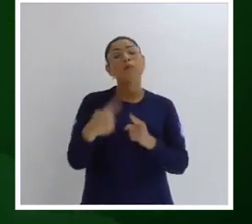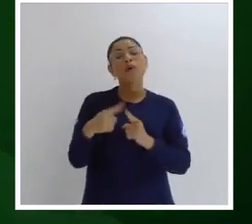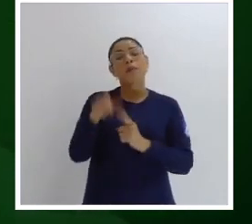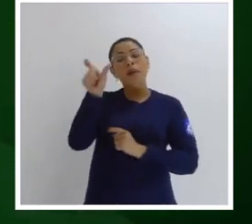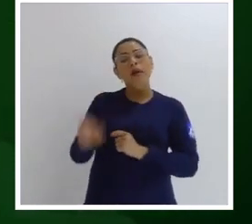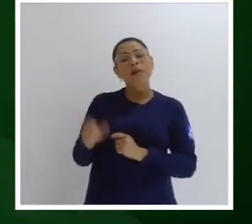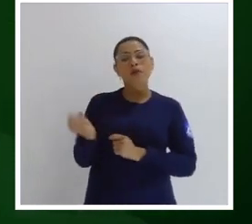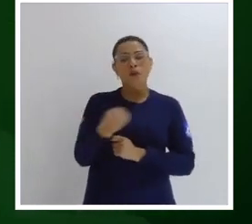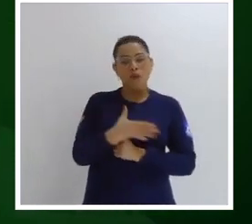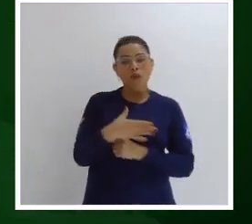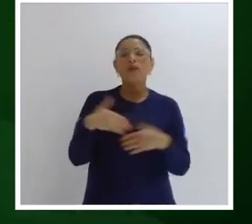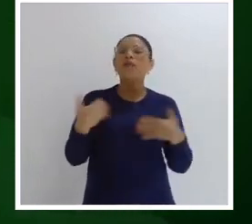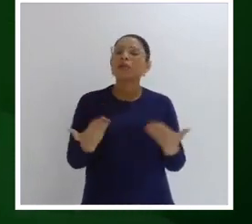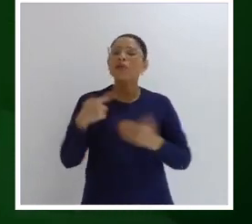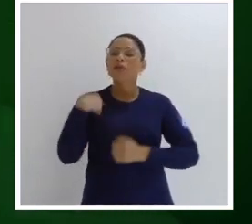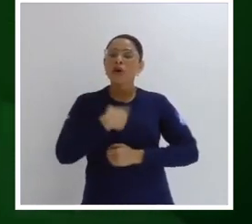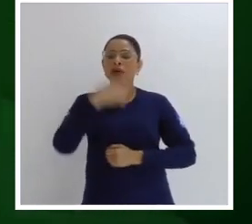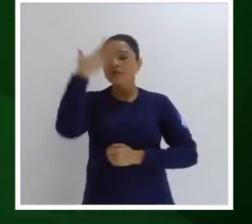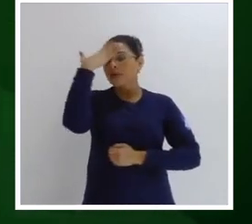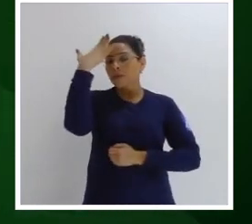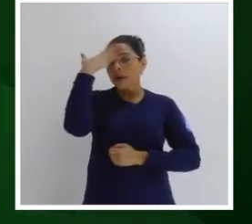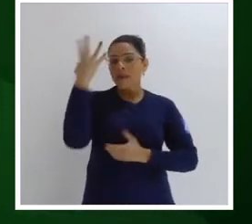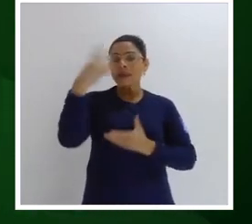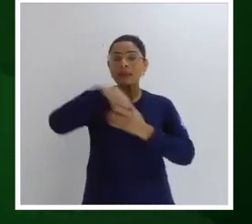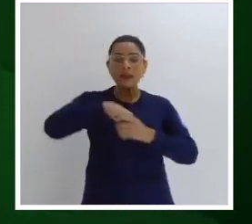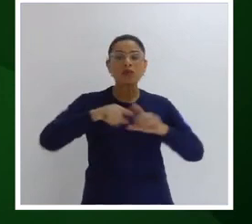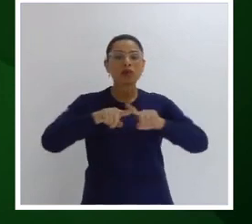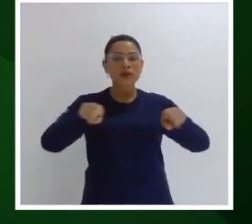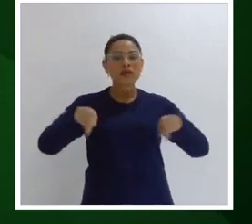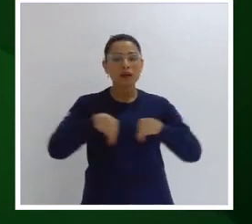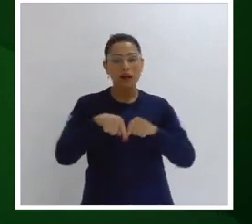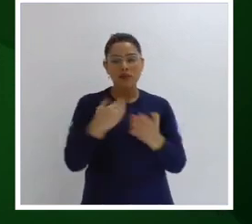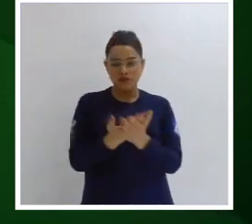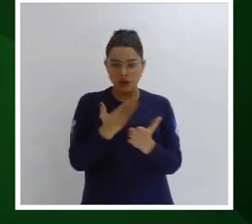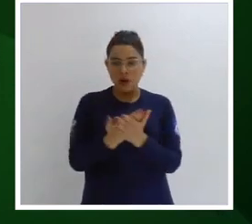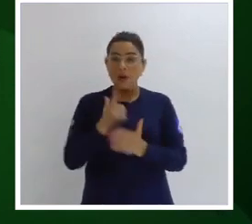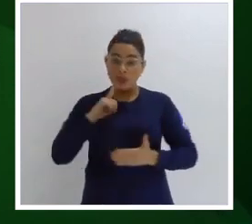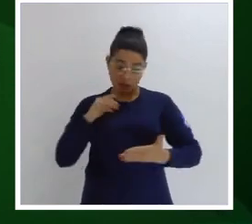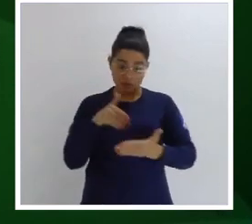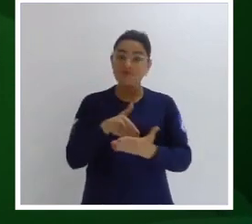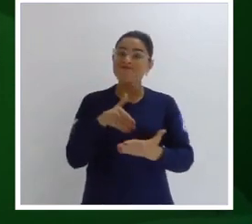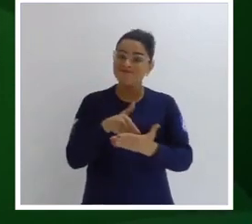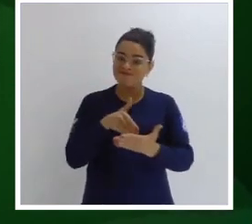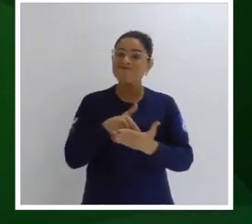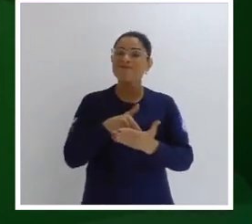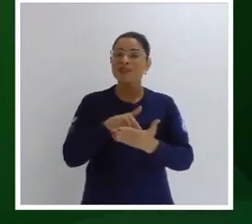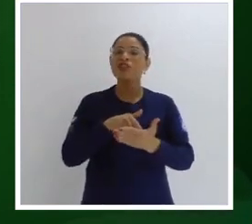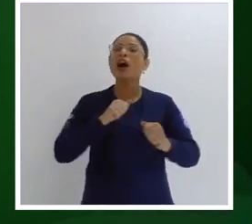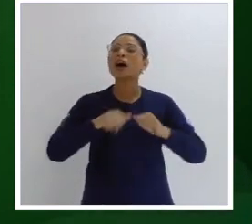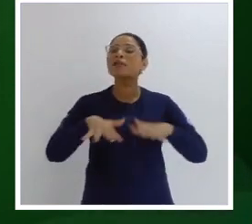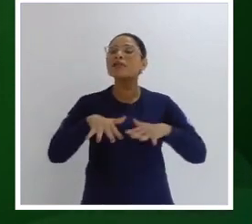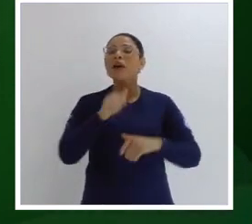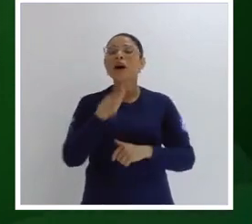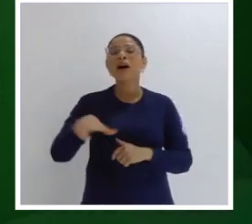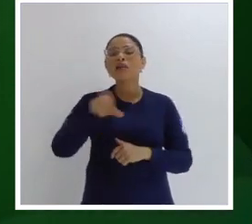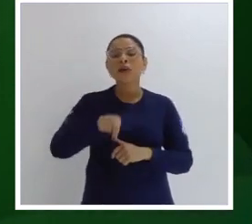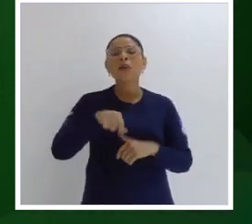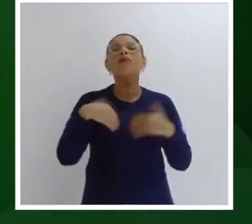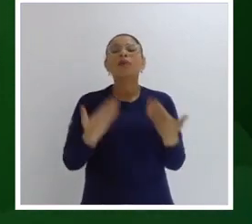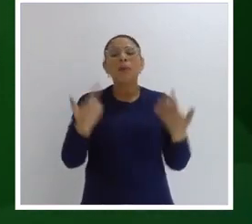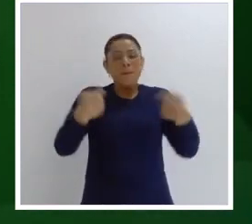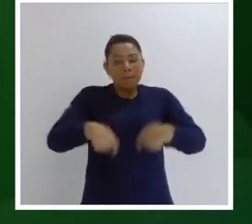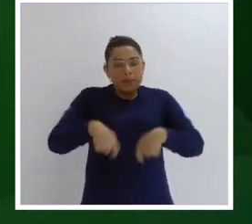então nós sabemos que dentro da sala de aula a gente tem o nosso limite de ação a gente precisa sim